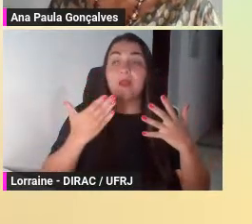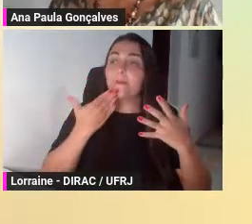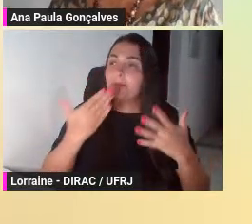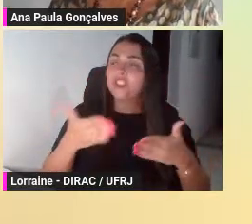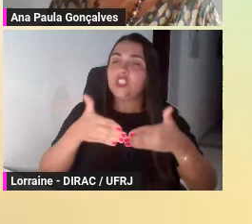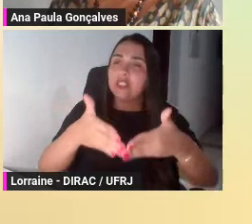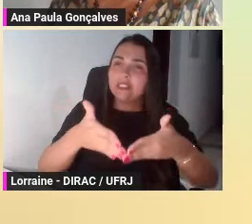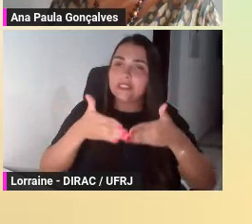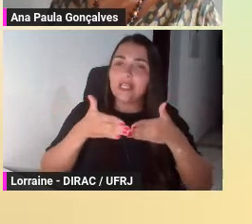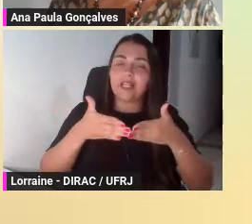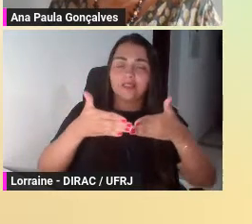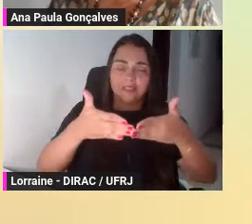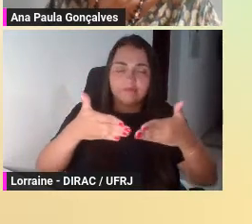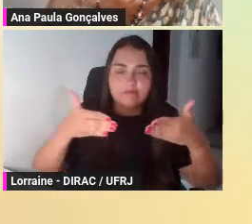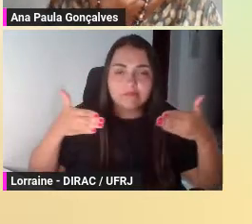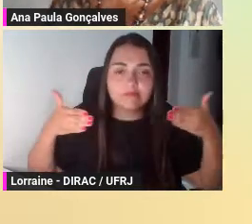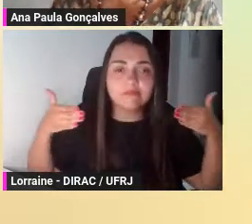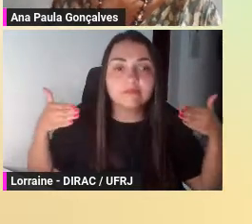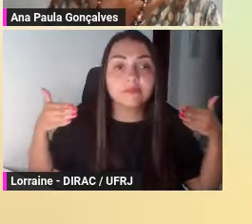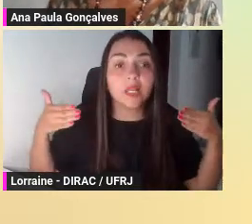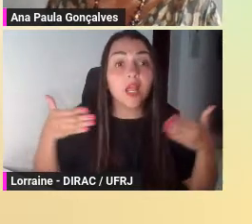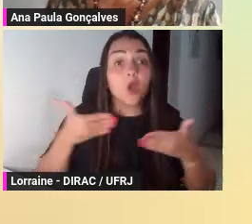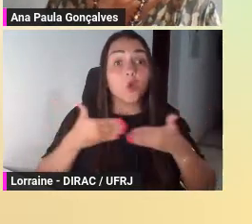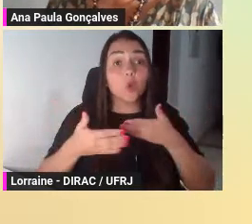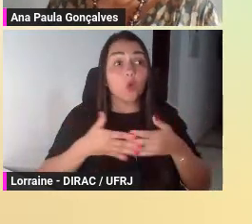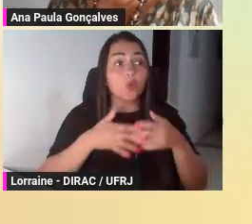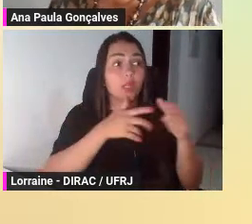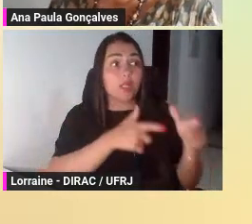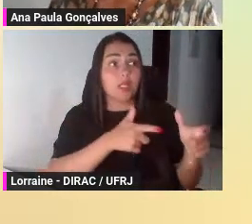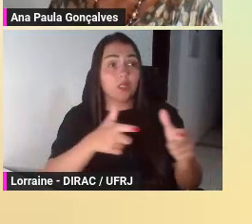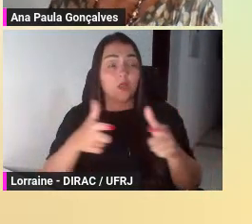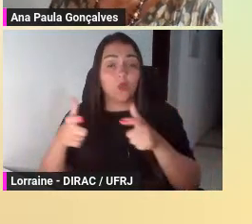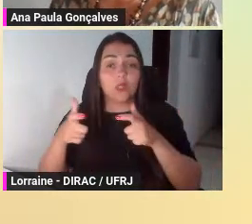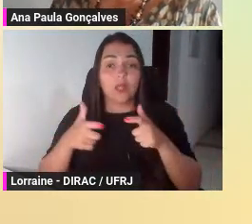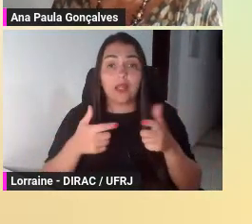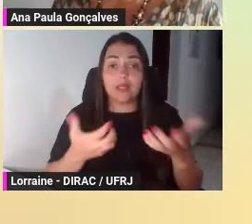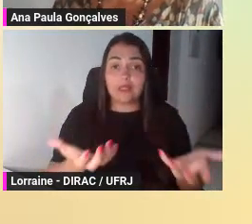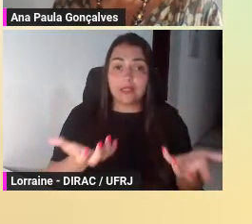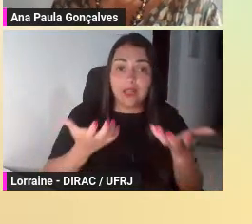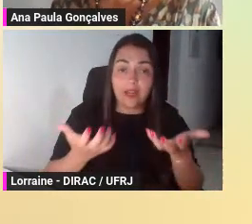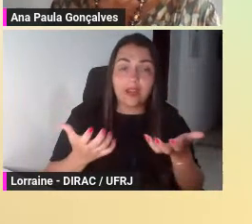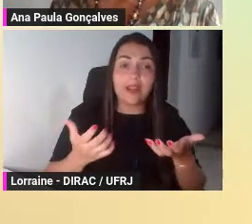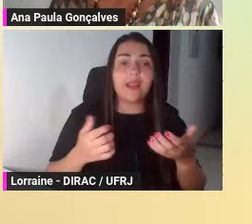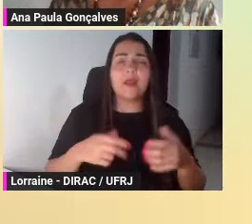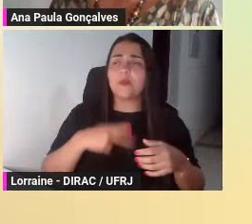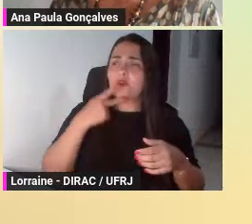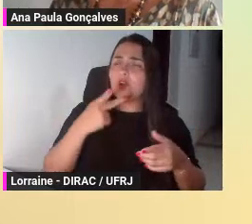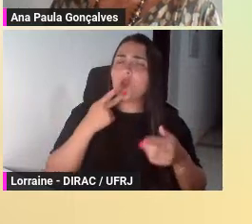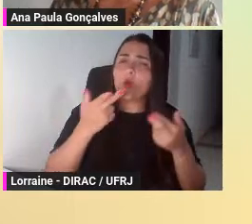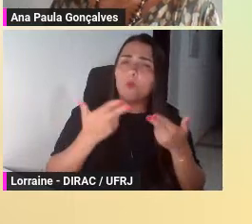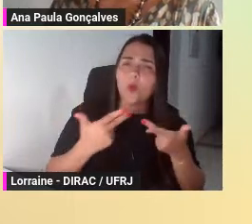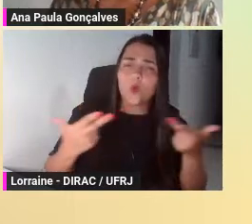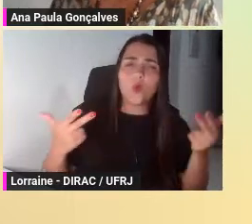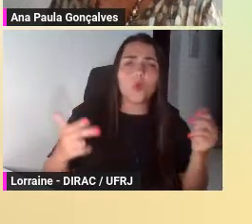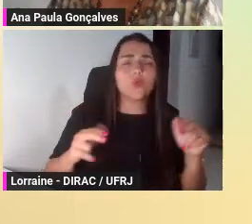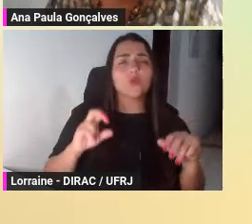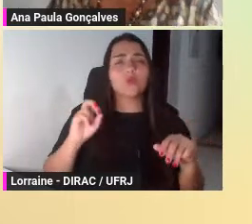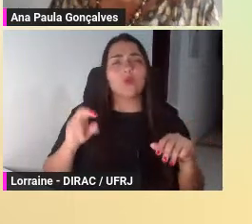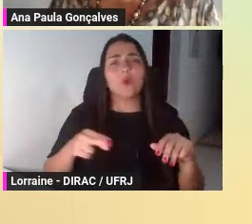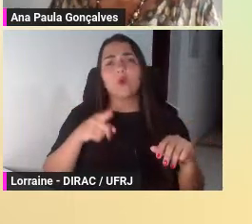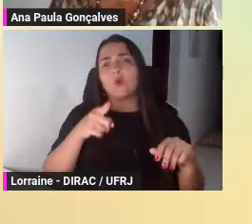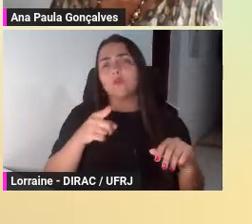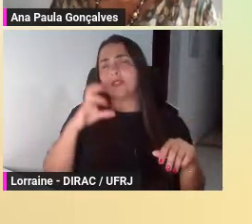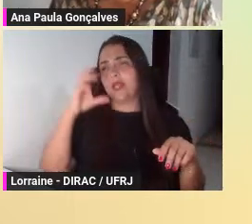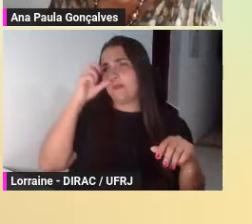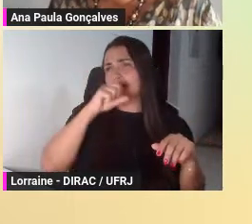entrar em qualquer lugar que a gente queira, seja para fazer uma fala, seja para